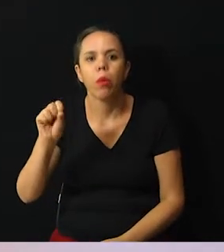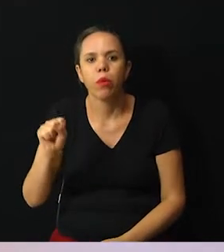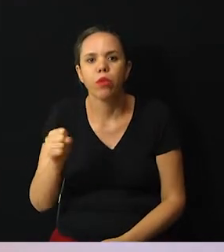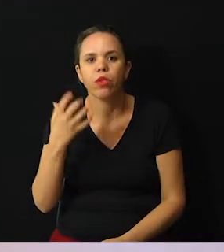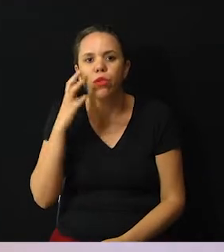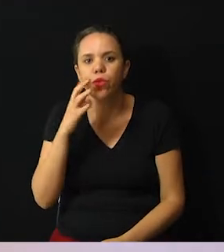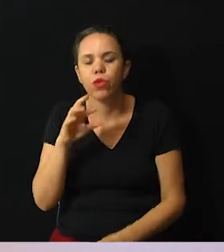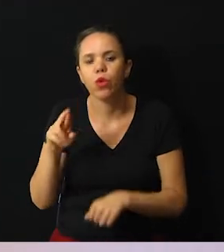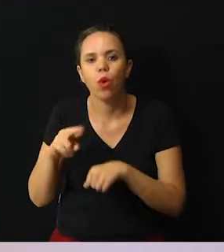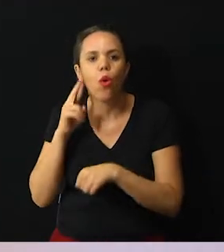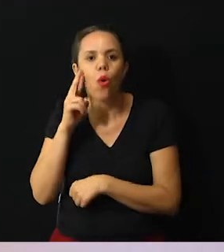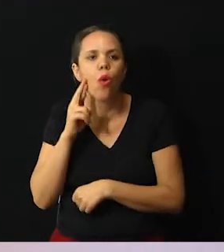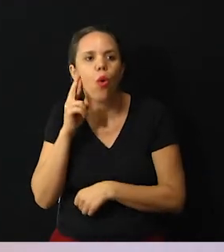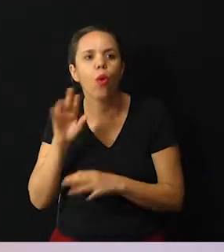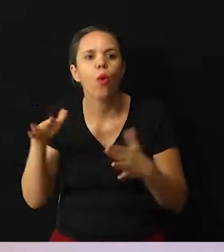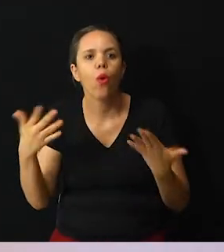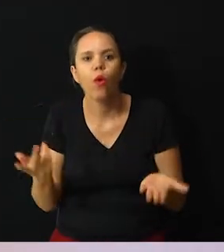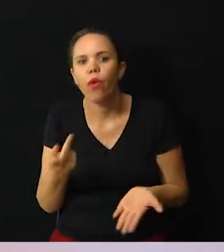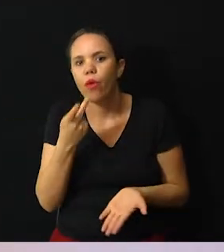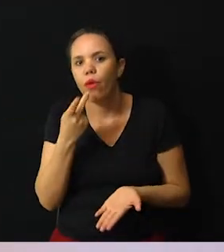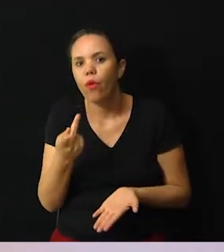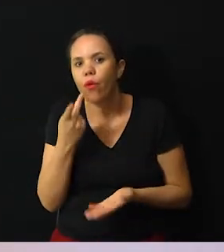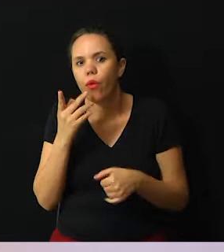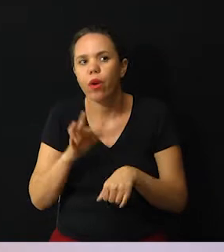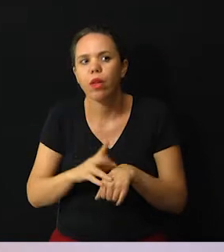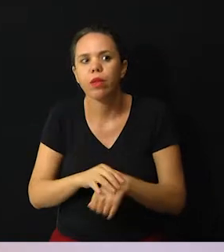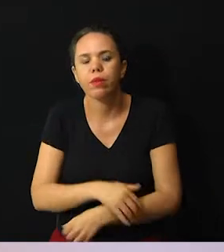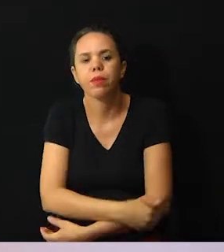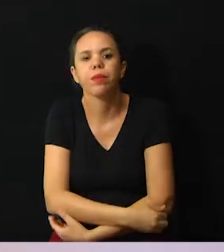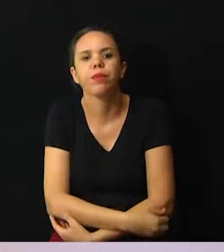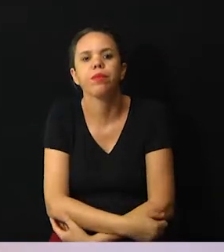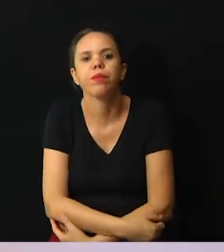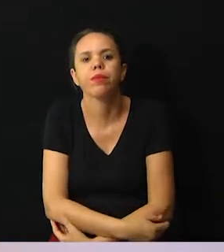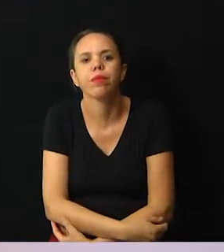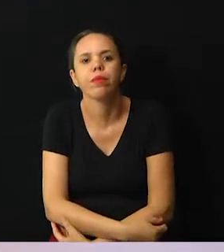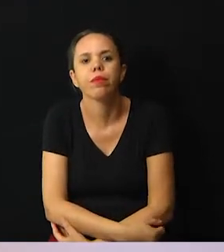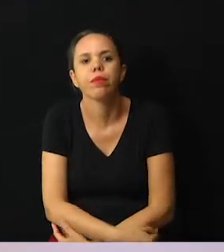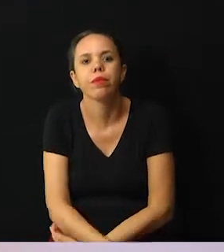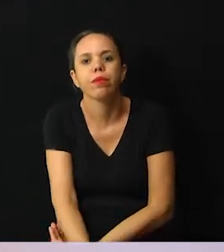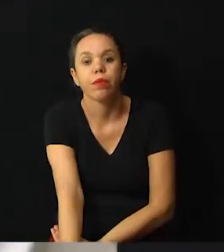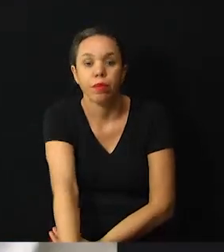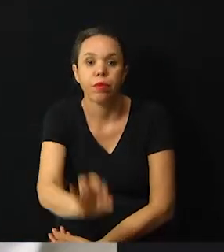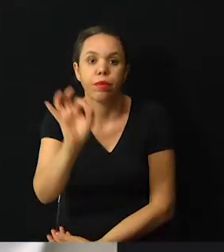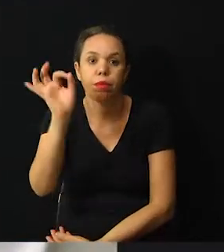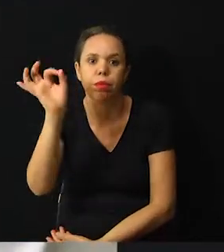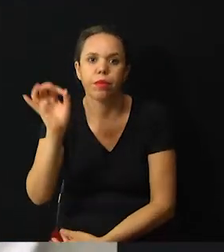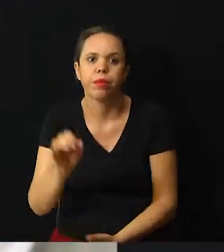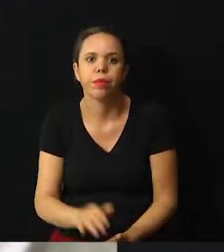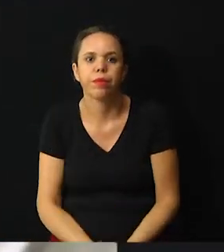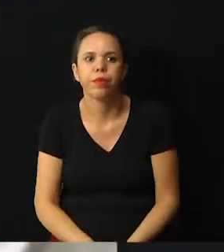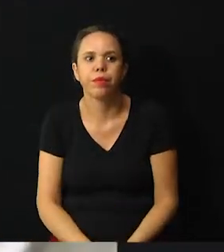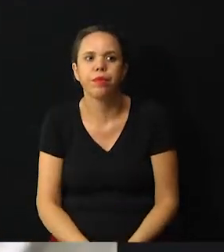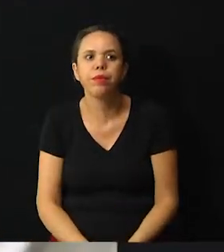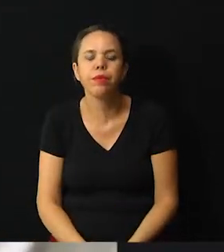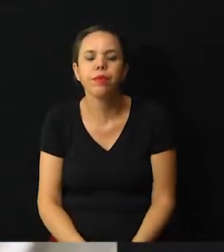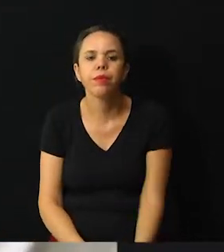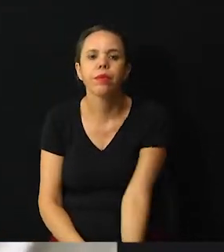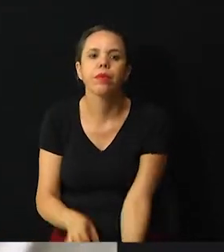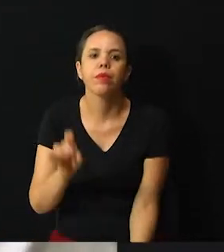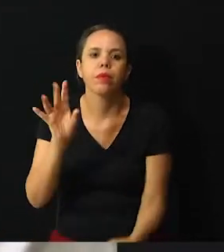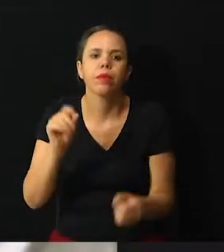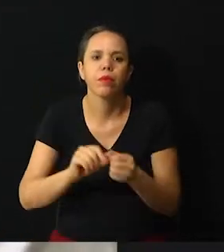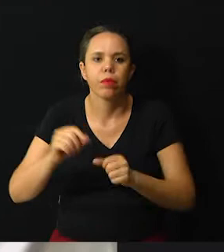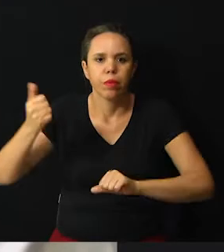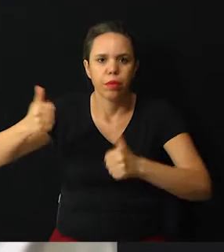isso o fevereiro roxo é quando se fala dessa doença, doutor? Exatamente. Você só